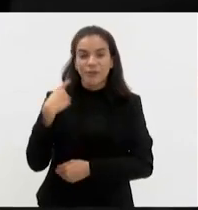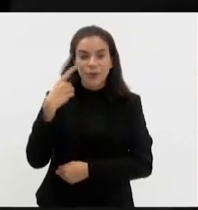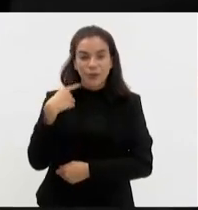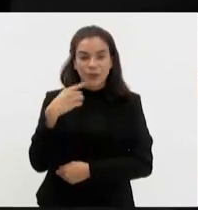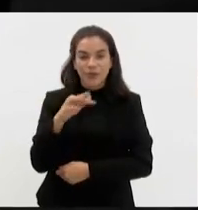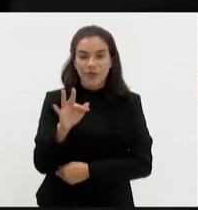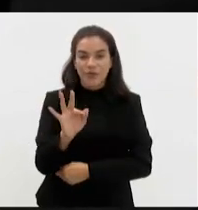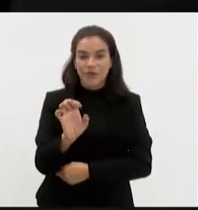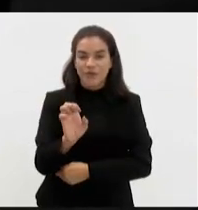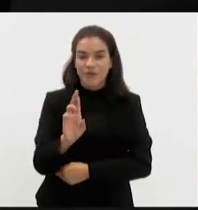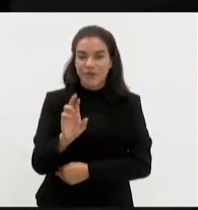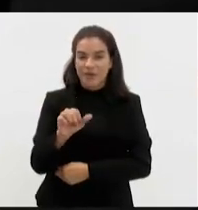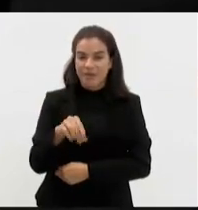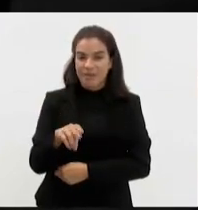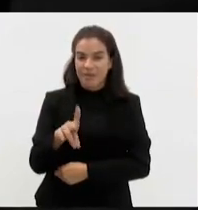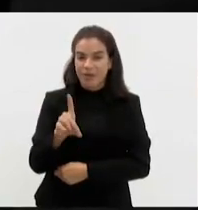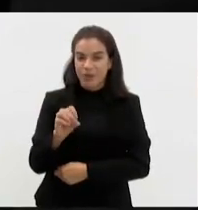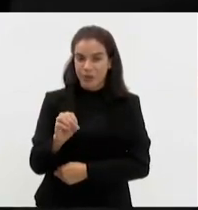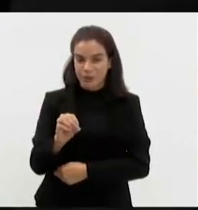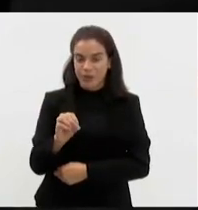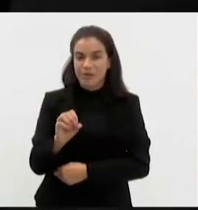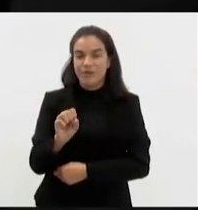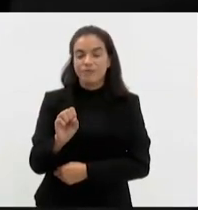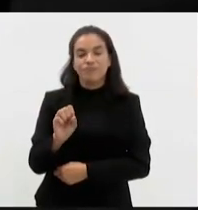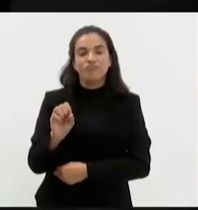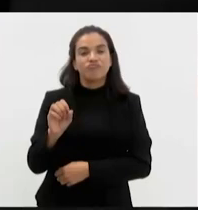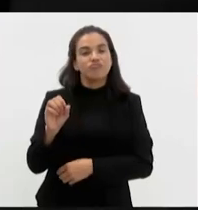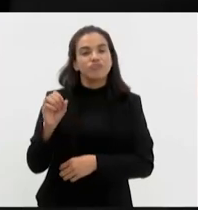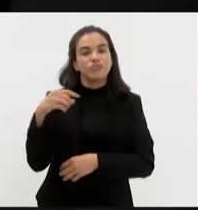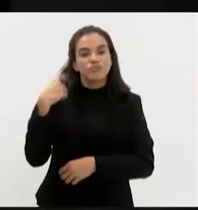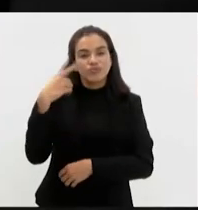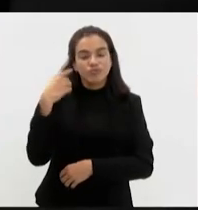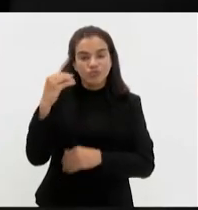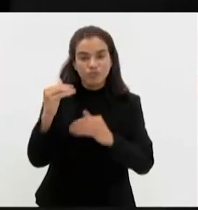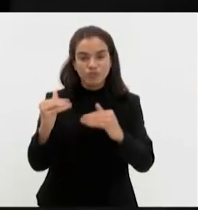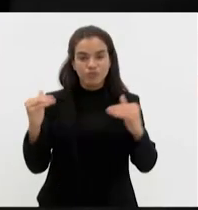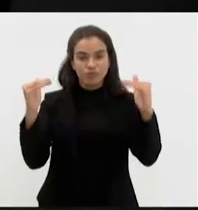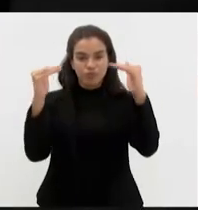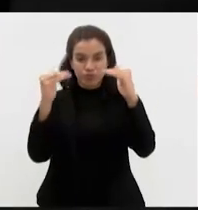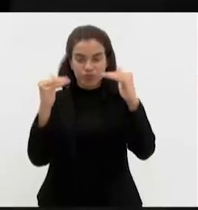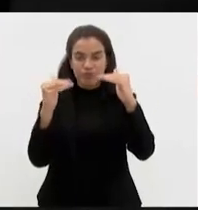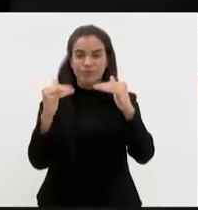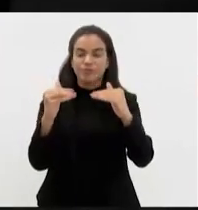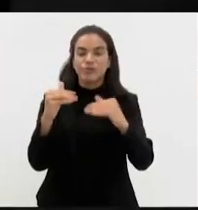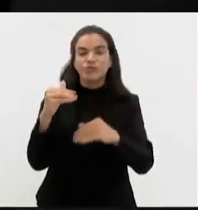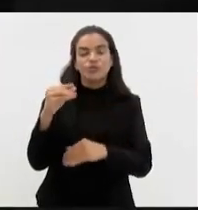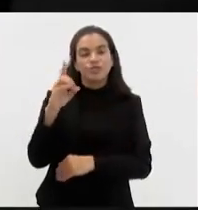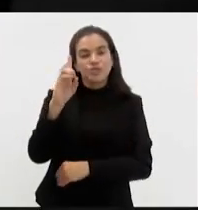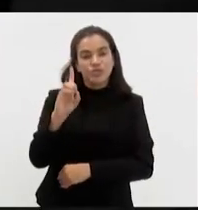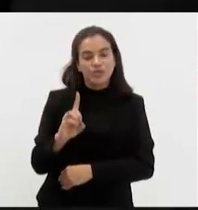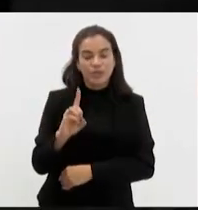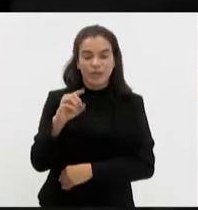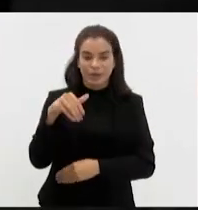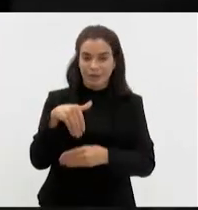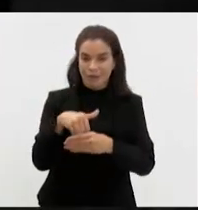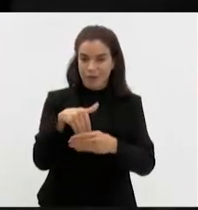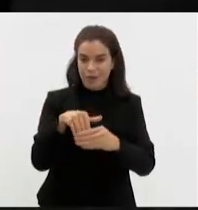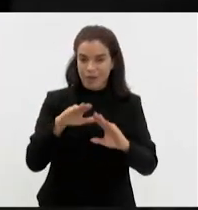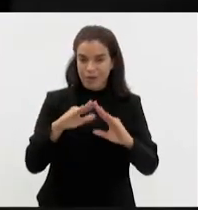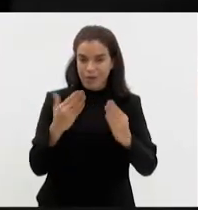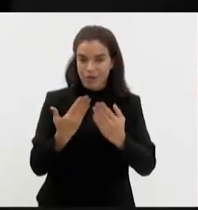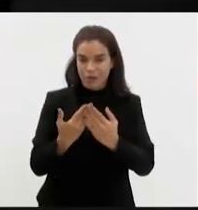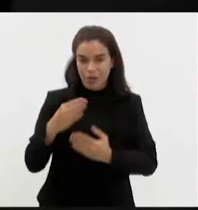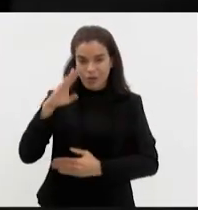drira Desembargador aqui também compondo a mesa presidente do fórum permanente de Direito Eleitoral e político da escola de